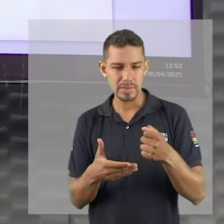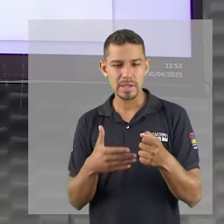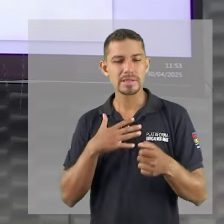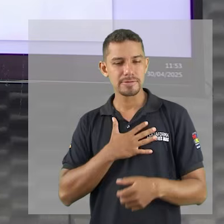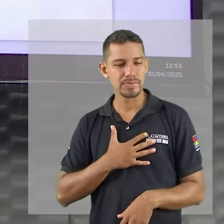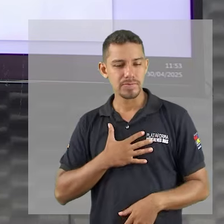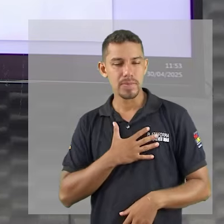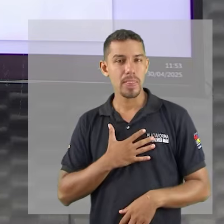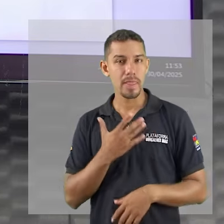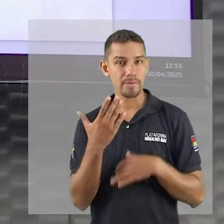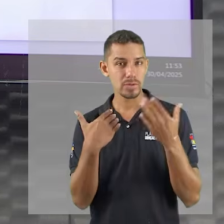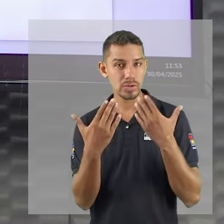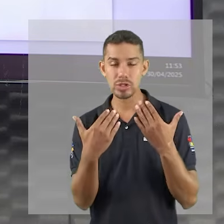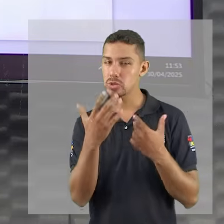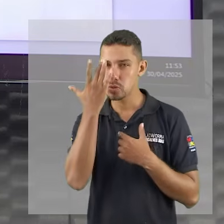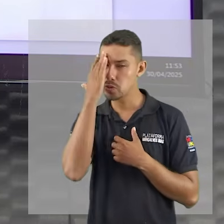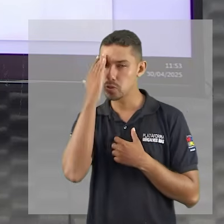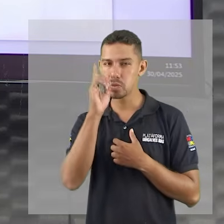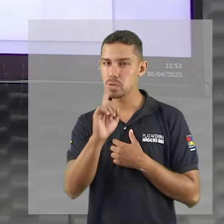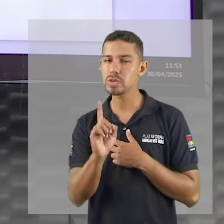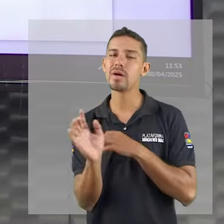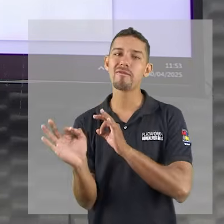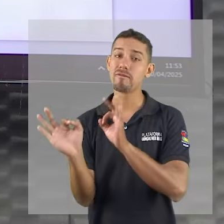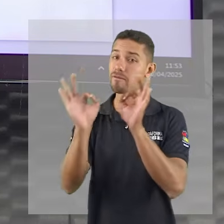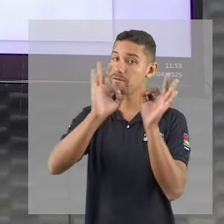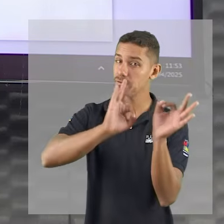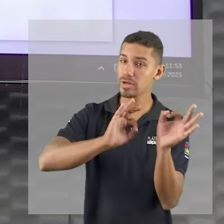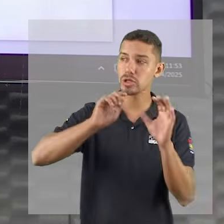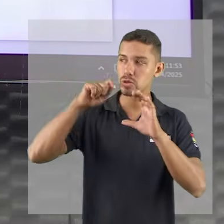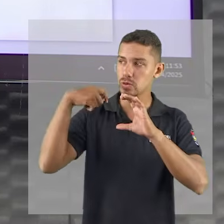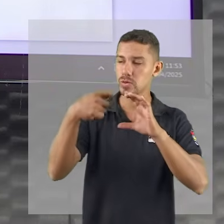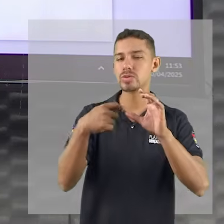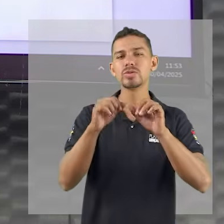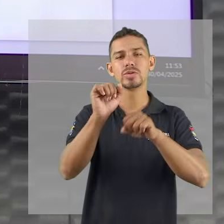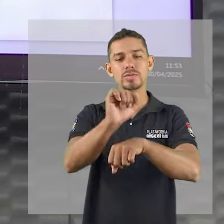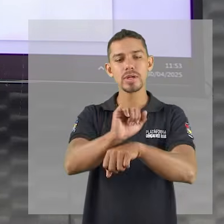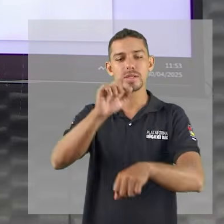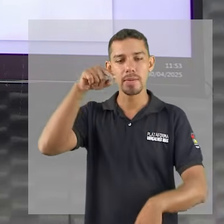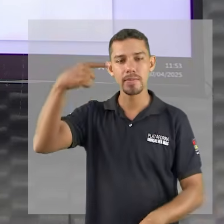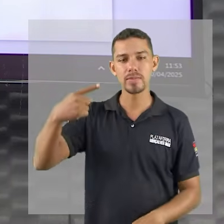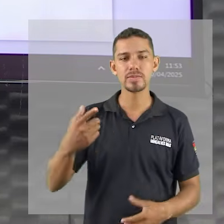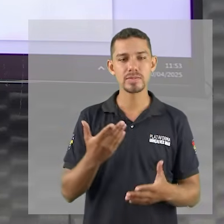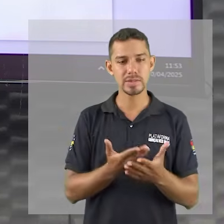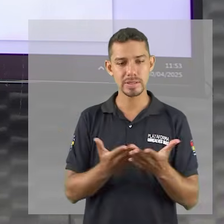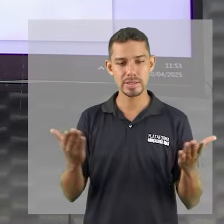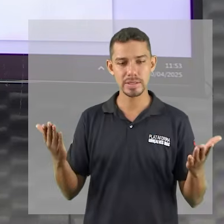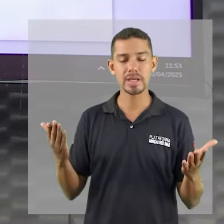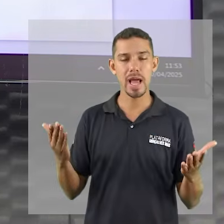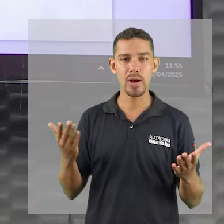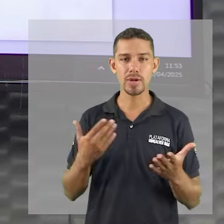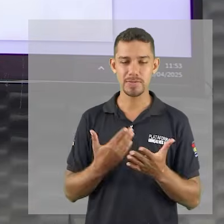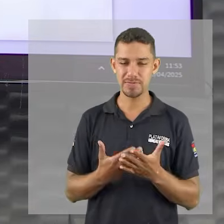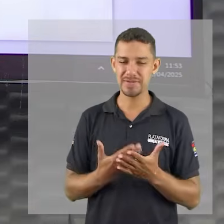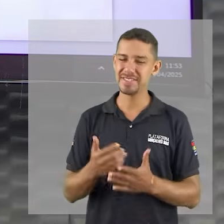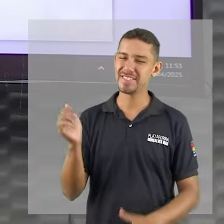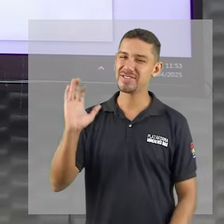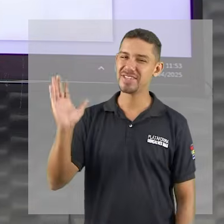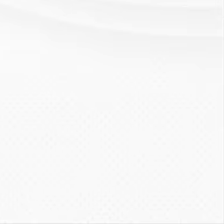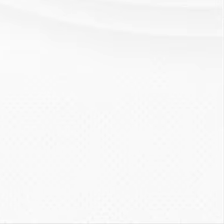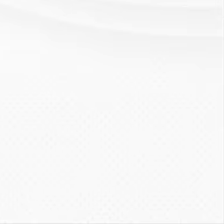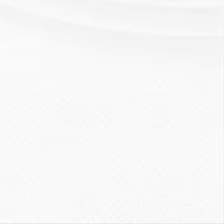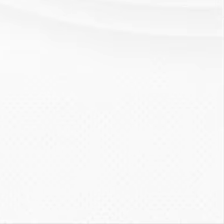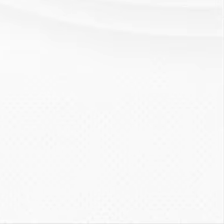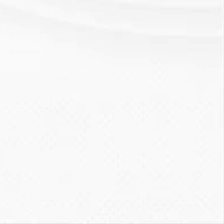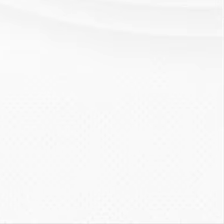agradável. Qualquer coisa, se vocês não entenderam, vocês podem estar voltando ao vídeo. E eu espero vocês na nossa próxima aula. Tchau, tchau!